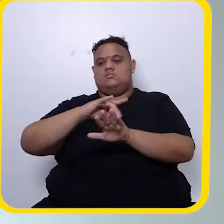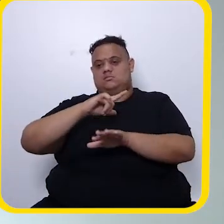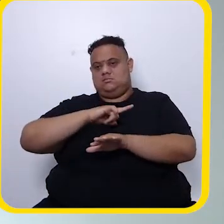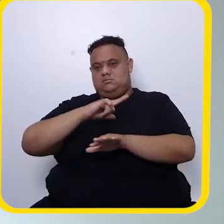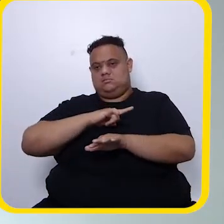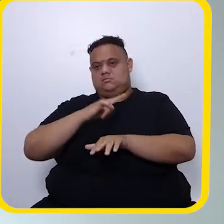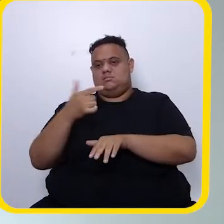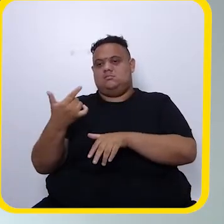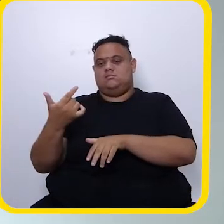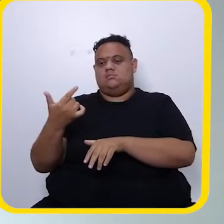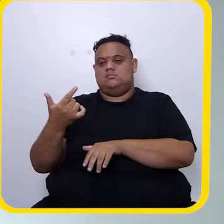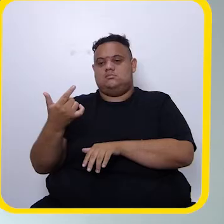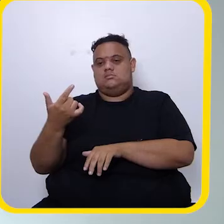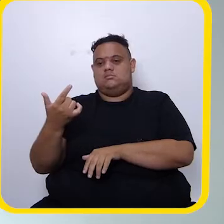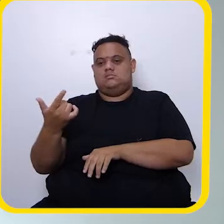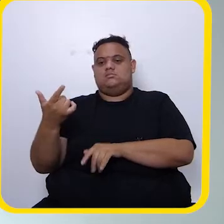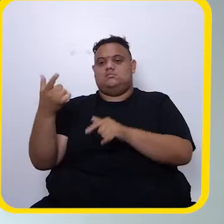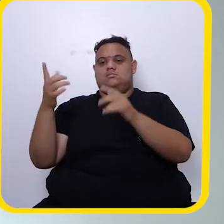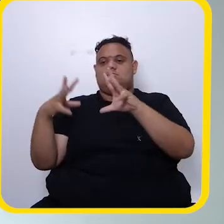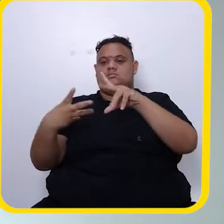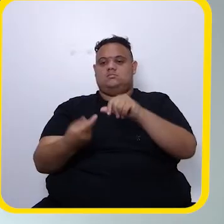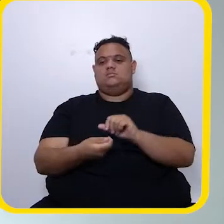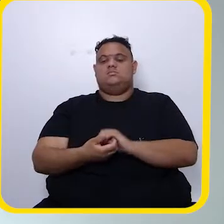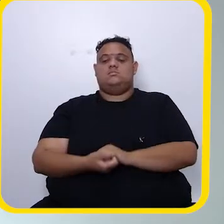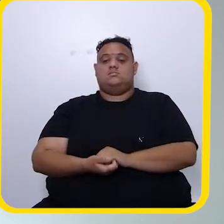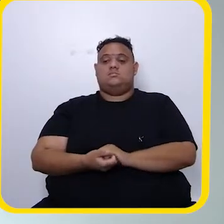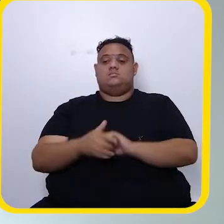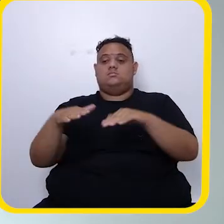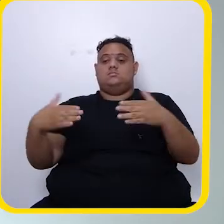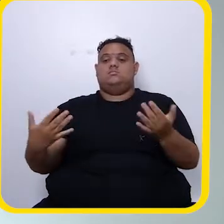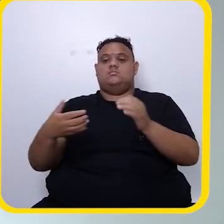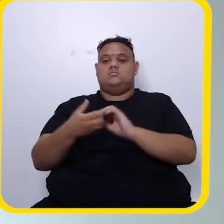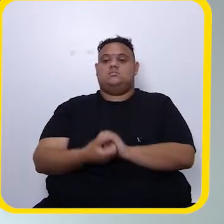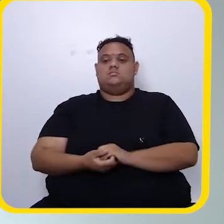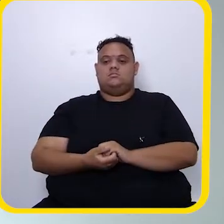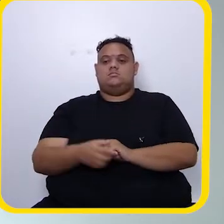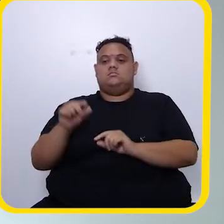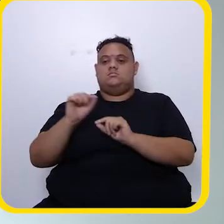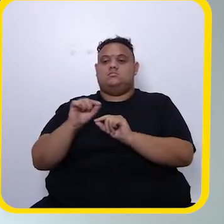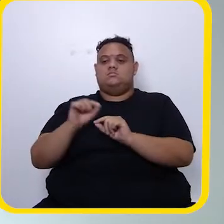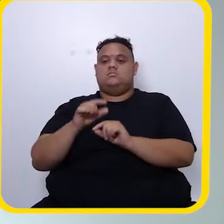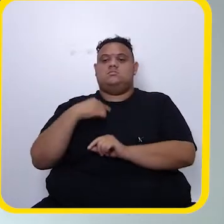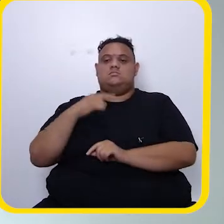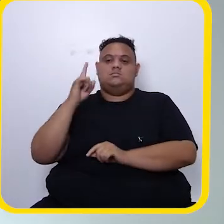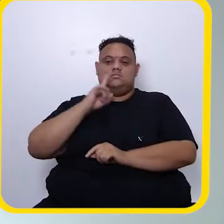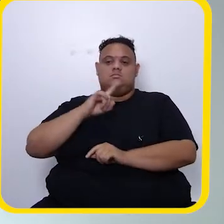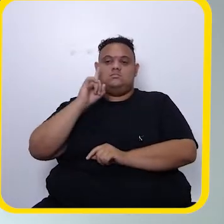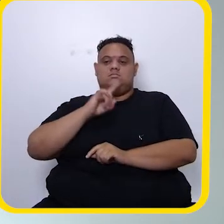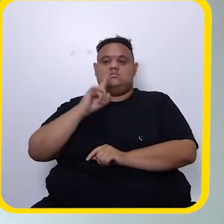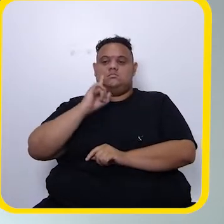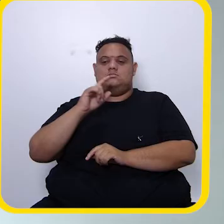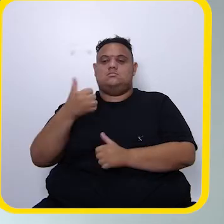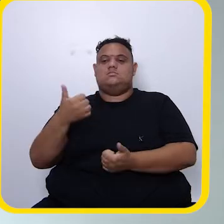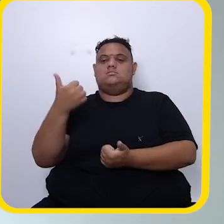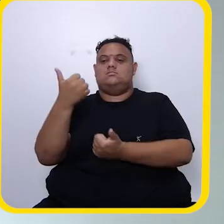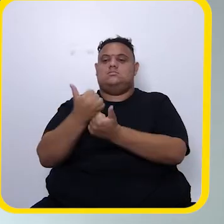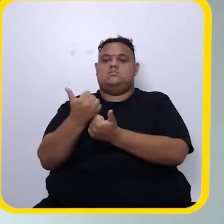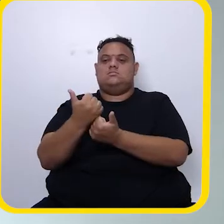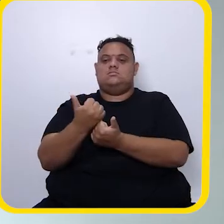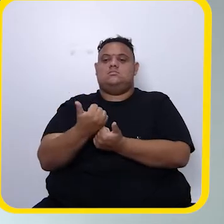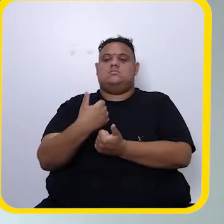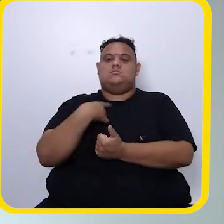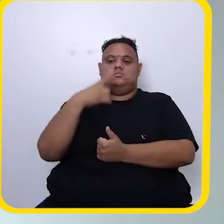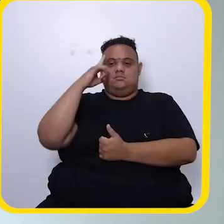né, um grande alvoroço geopolítico no mundo todo. Inclusive, né, isso fez com que os Estados Unidos apoiassem,